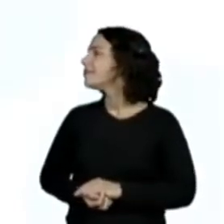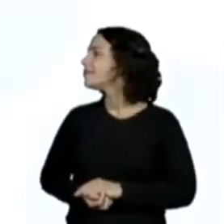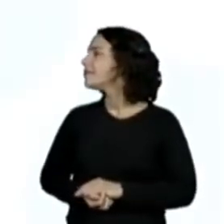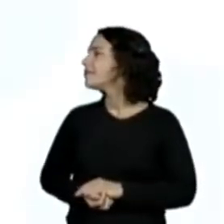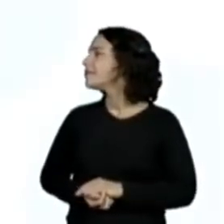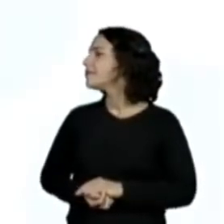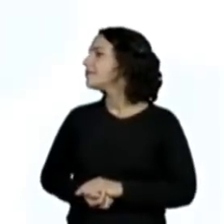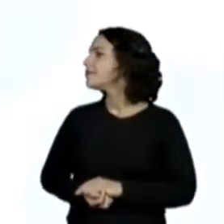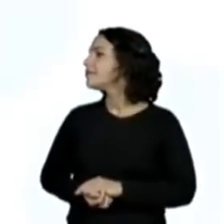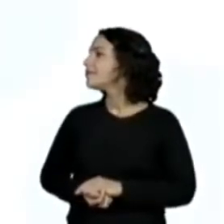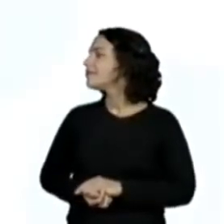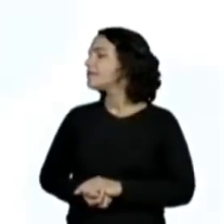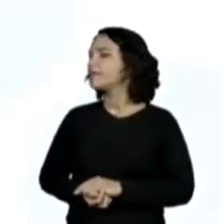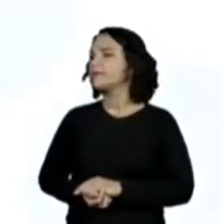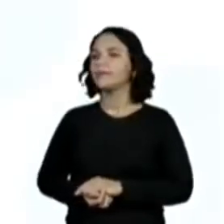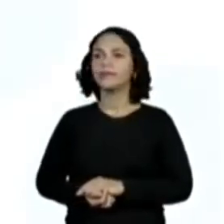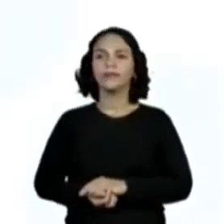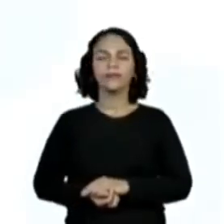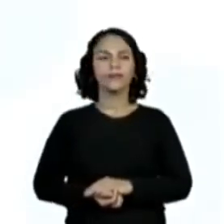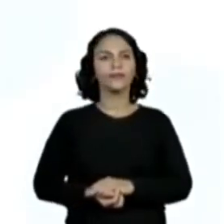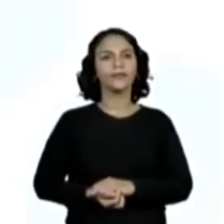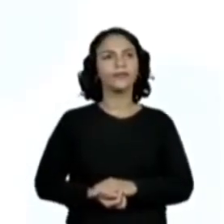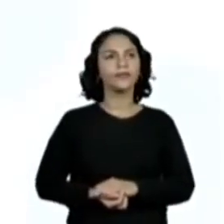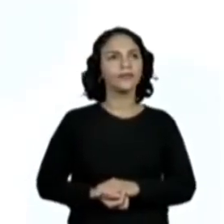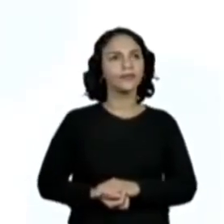Papel Paraná.